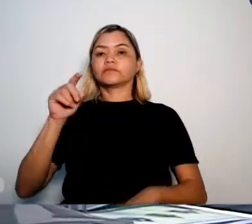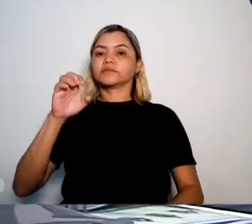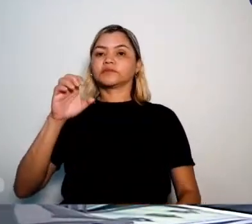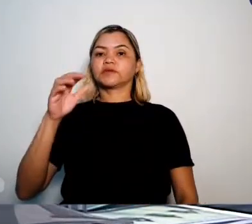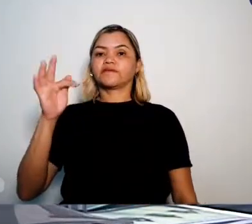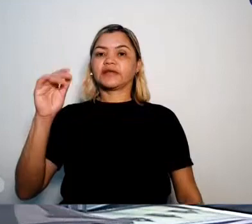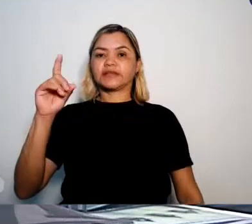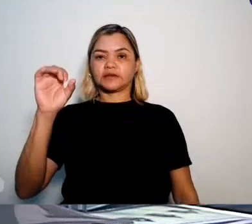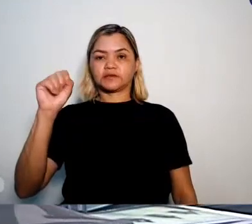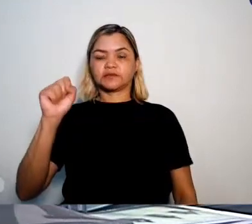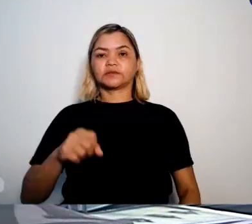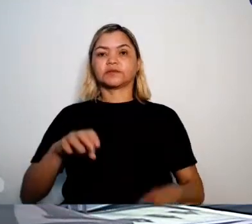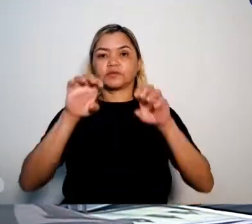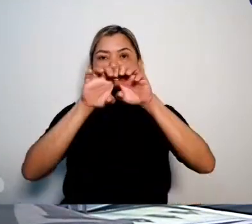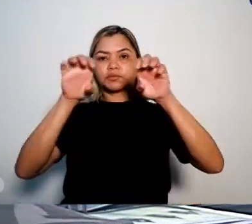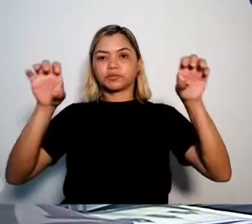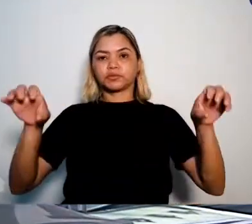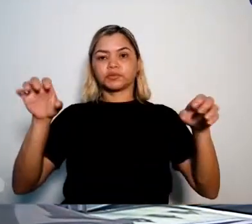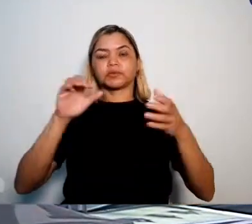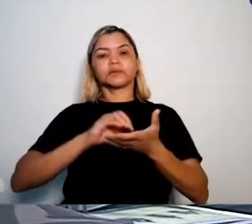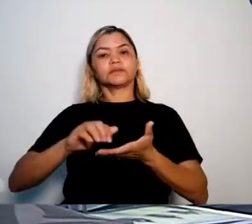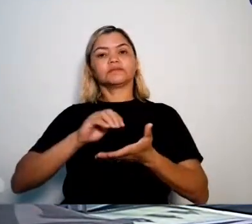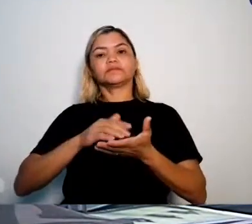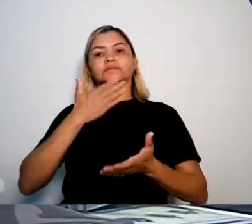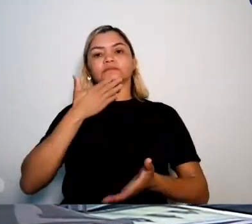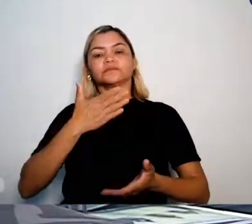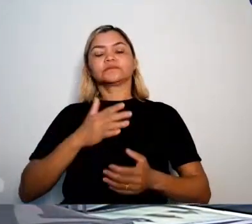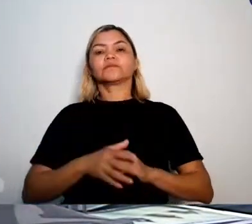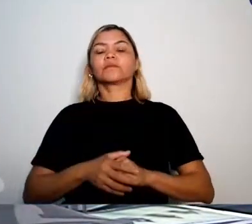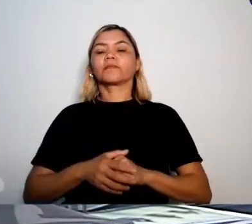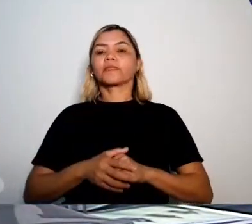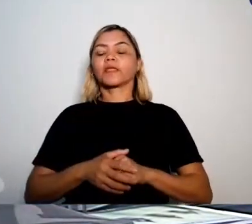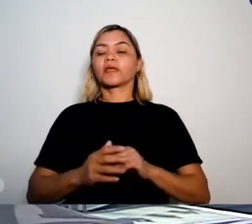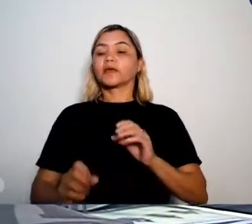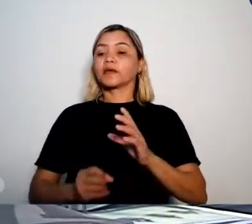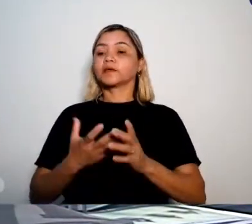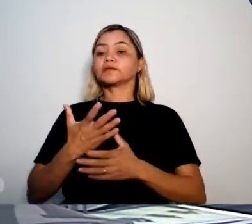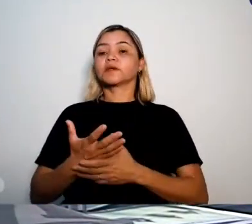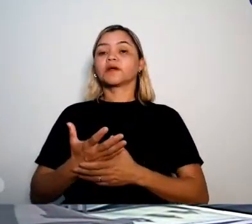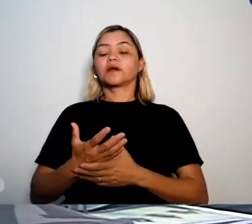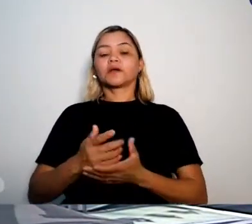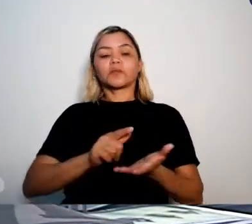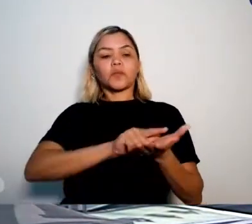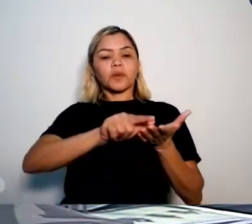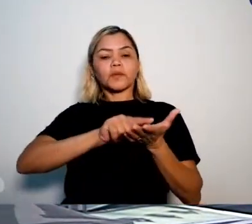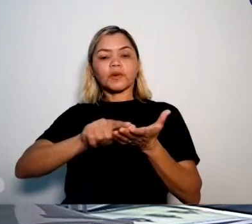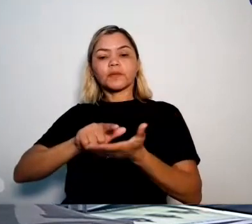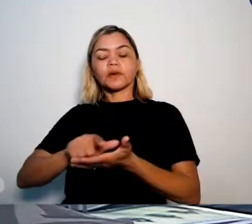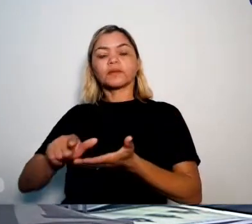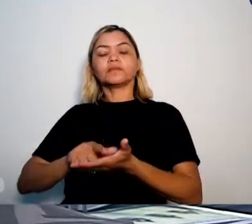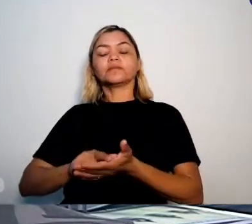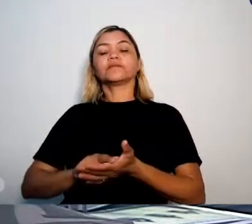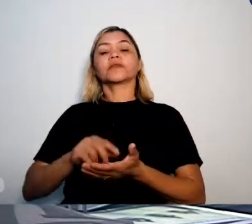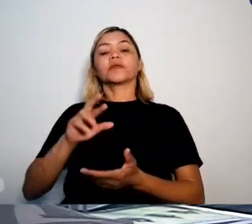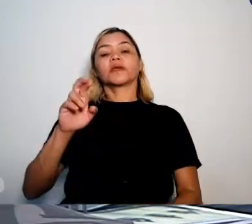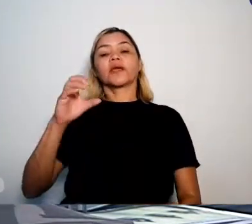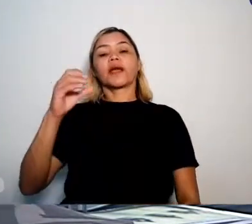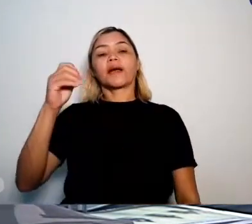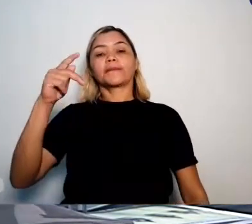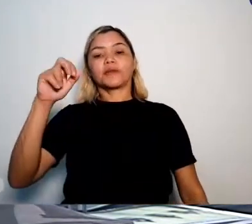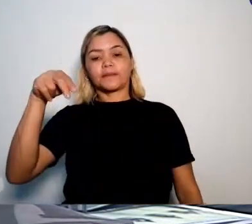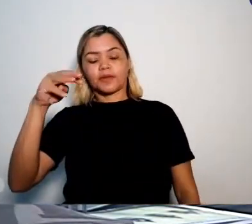de infraestrutura, solicitando realizar o recapeamento asfáltico da Rua General